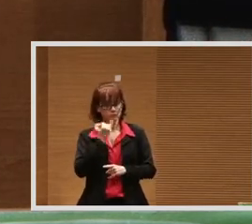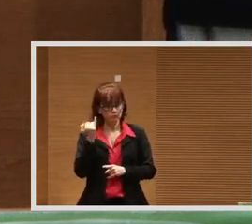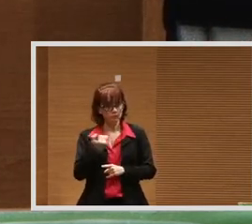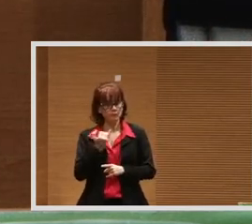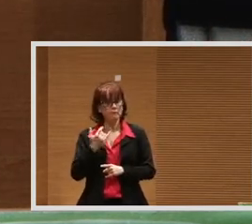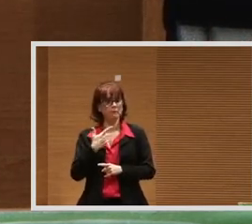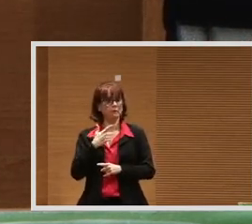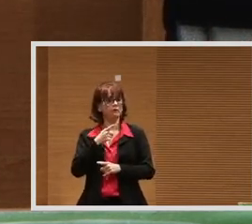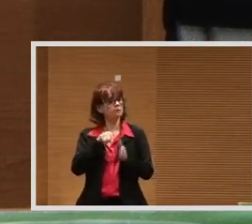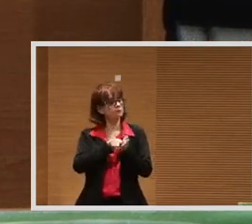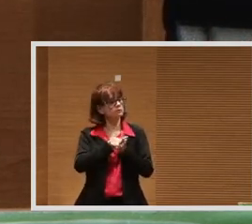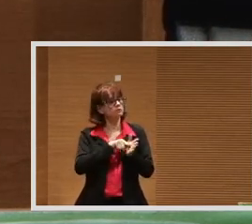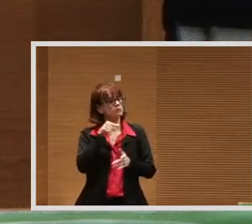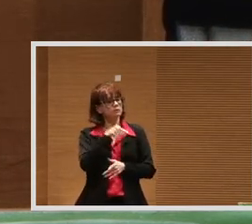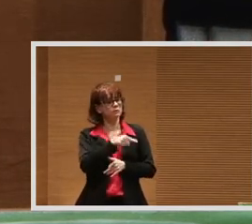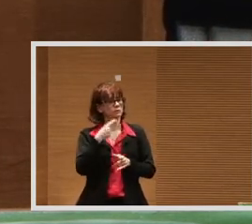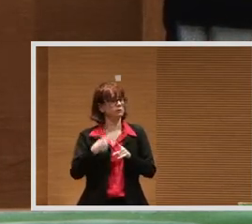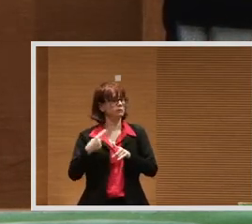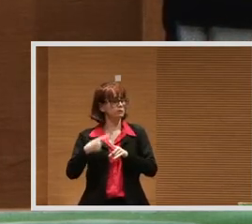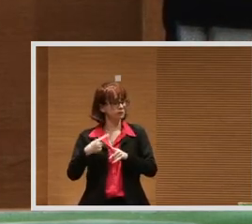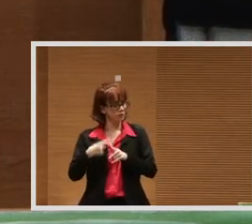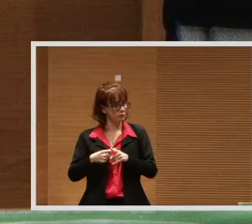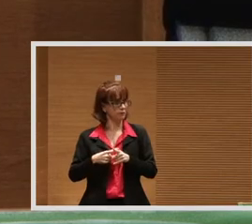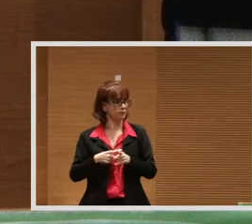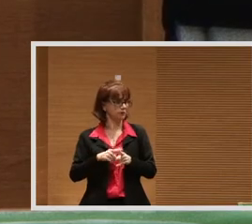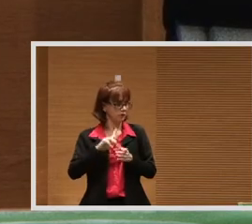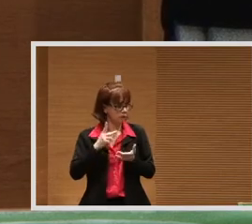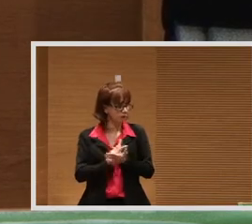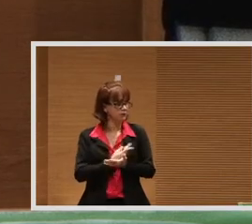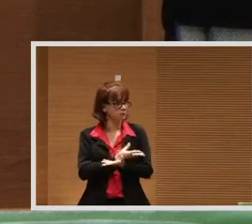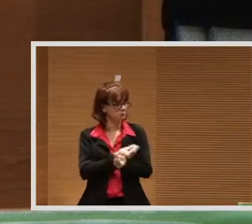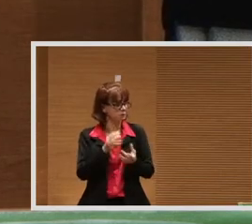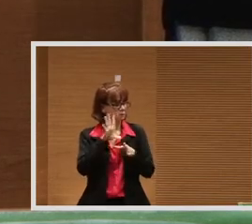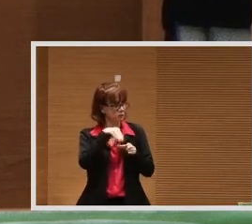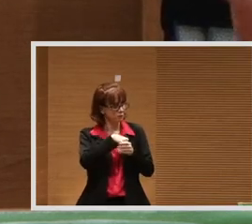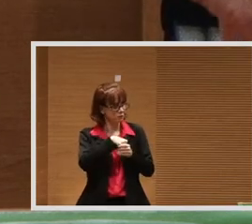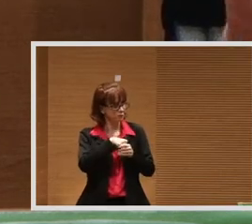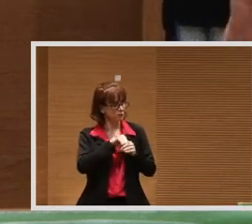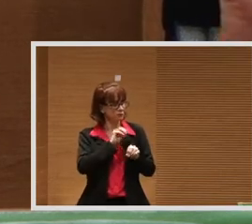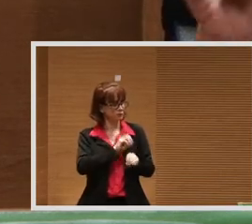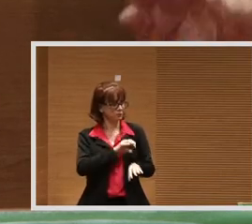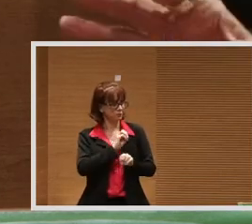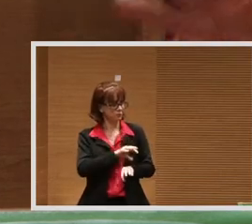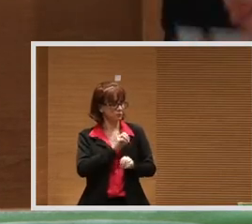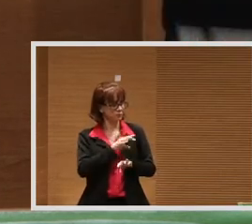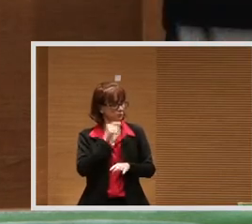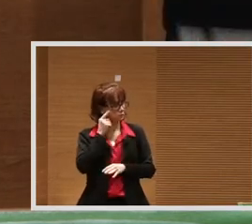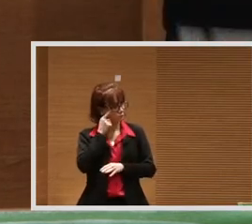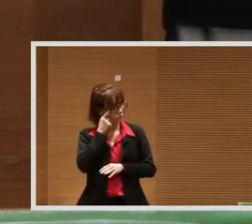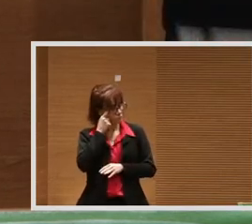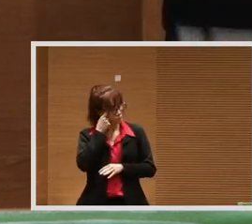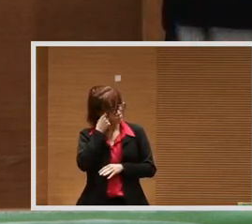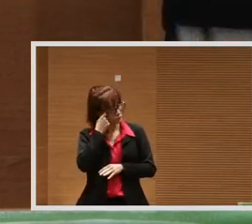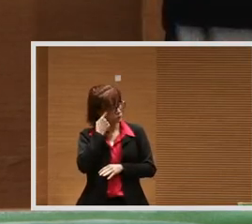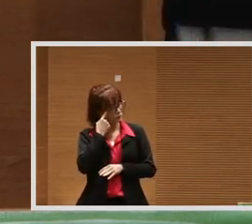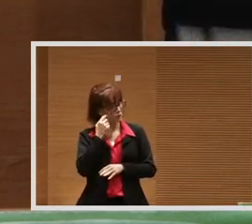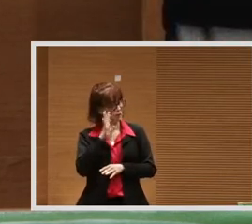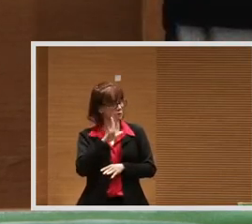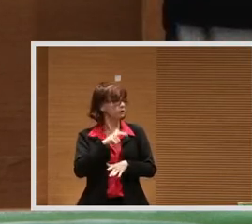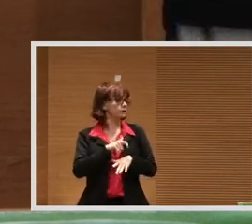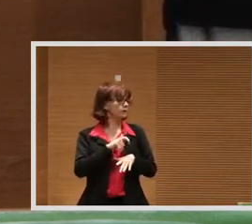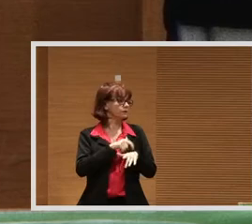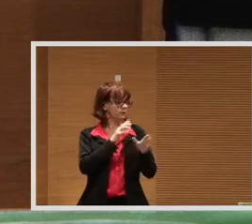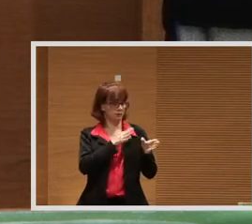né? Porque tem se feito muito dentro da educação, mas em momentos